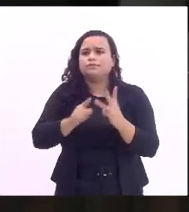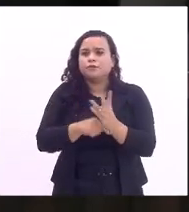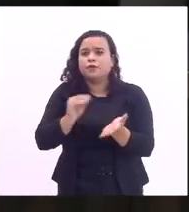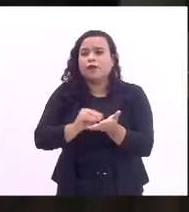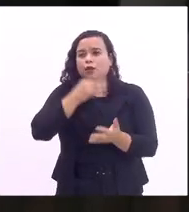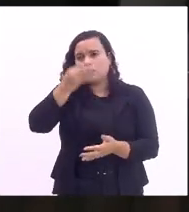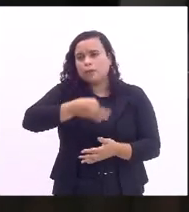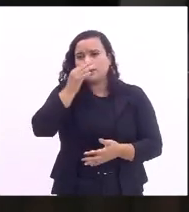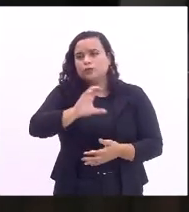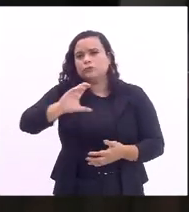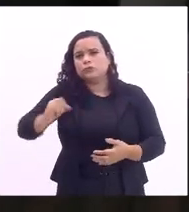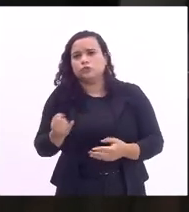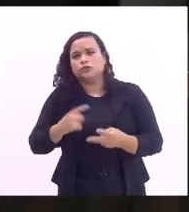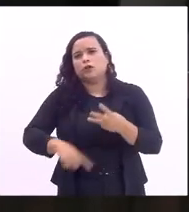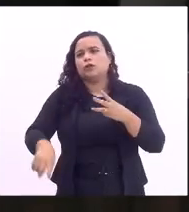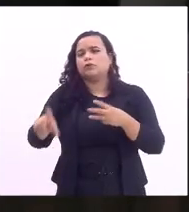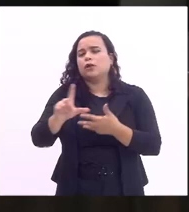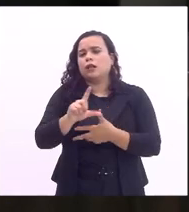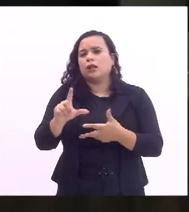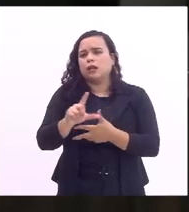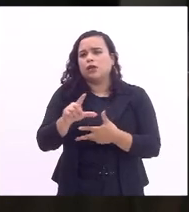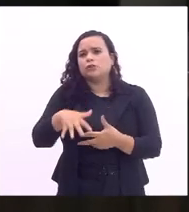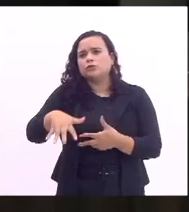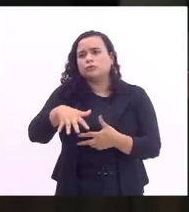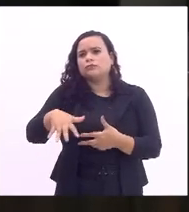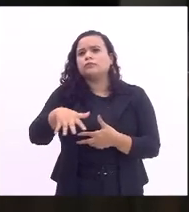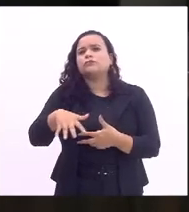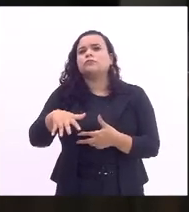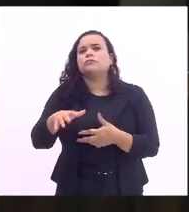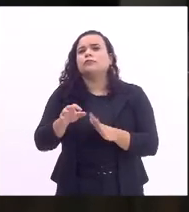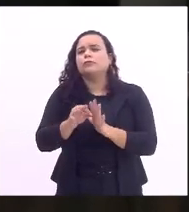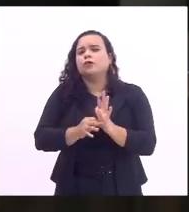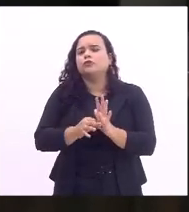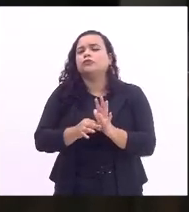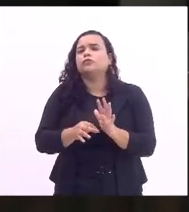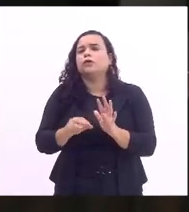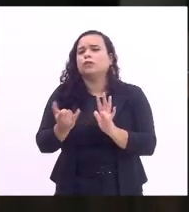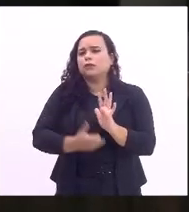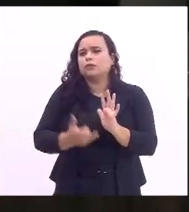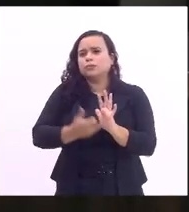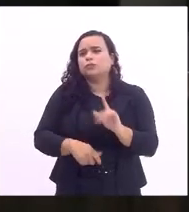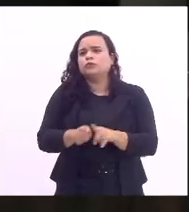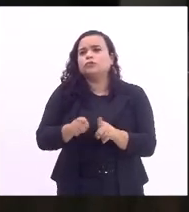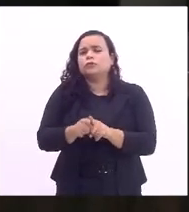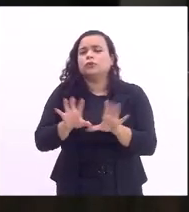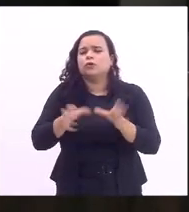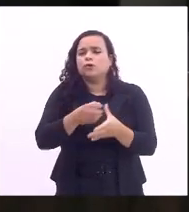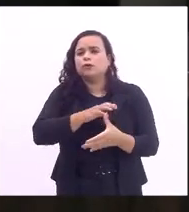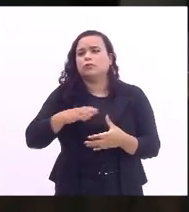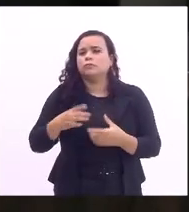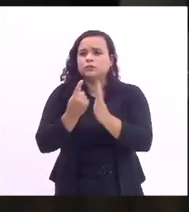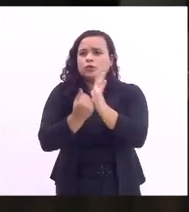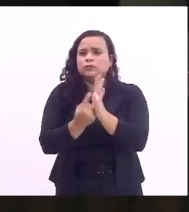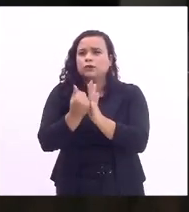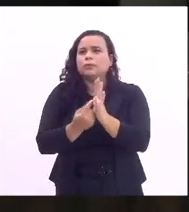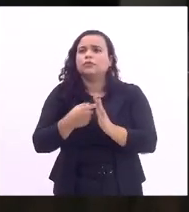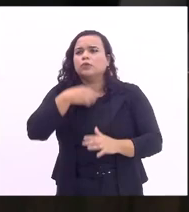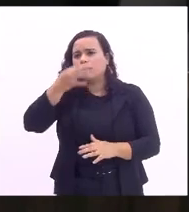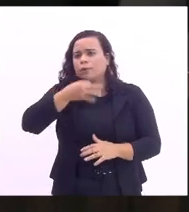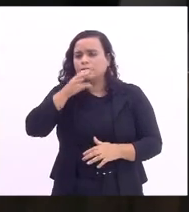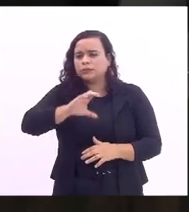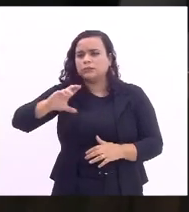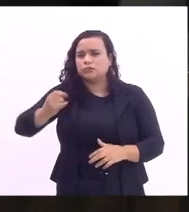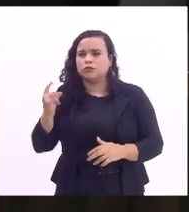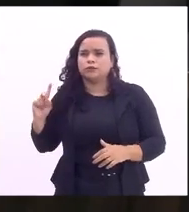das Comissões de Constituição e Justiça, Legislação Constitucional, Complementar e Códigos, Tributação e Comissão de Orçamento. Para emitir parecer pela Comissão de